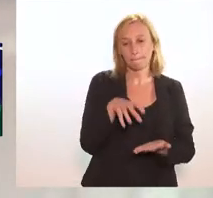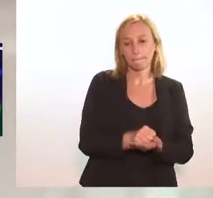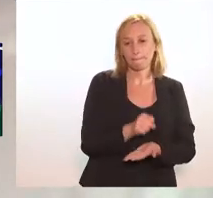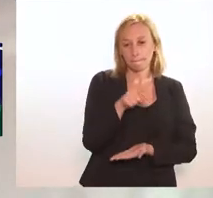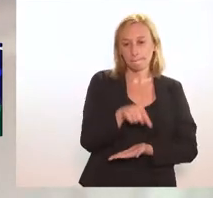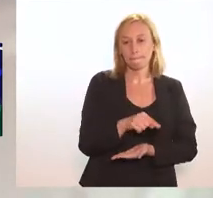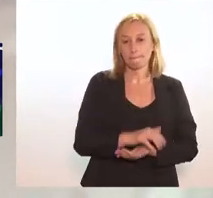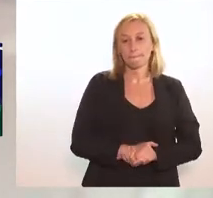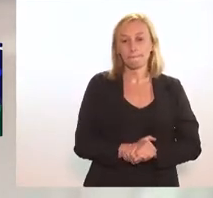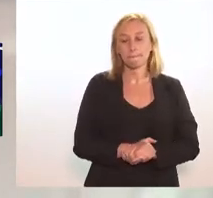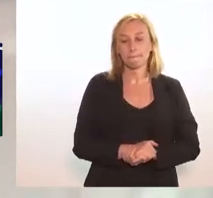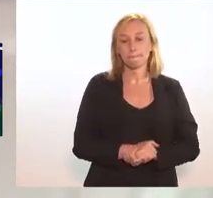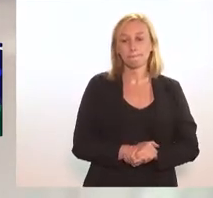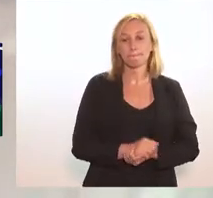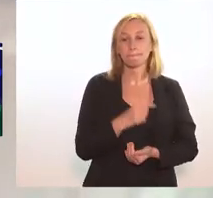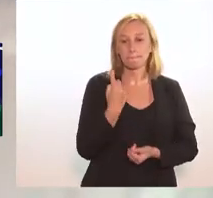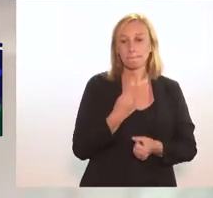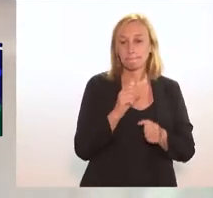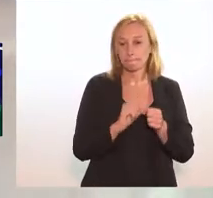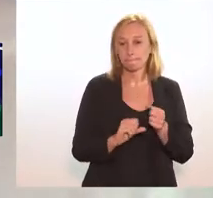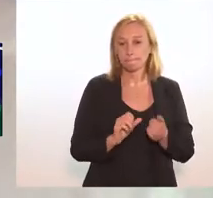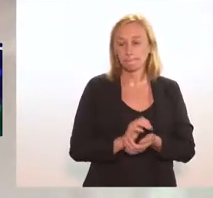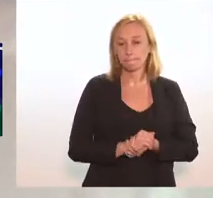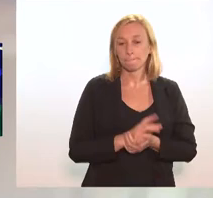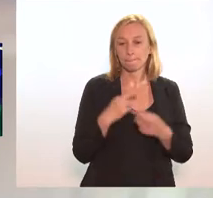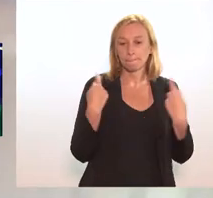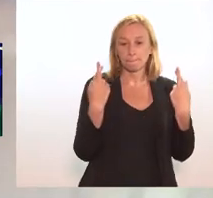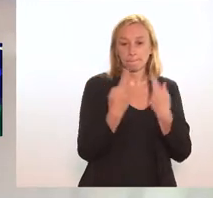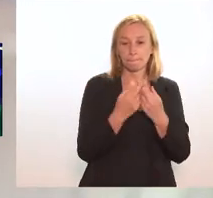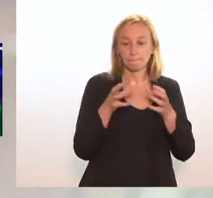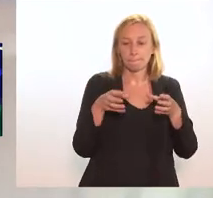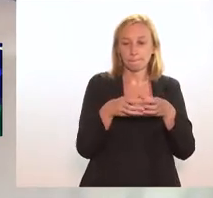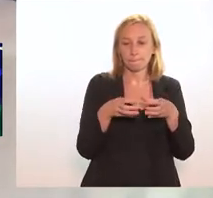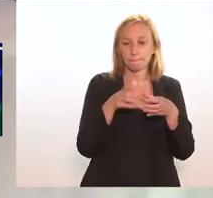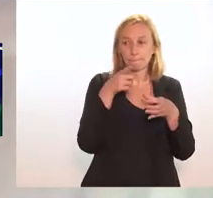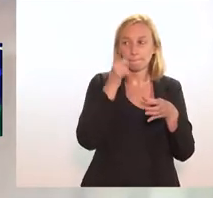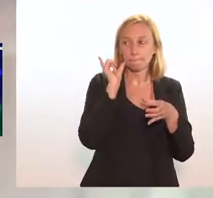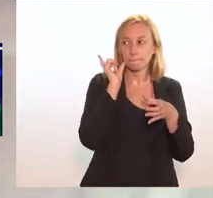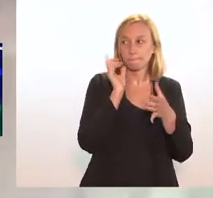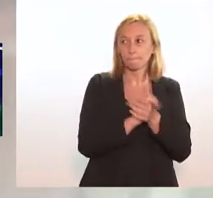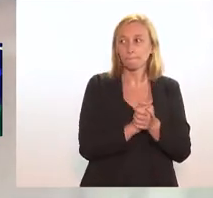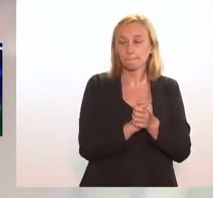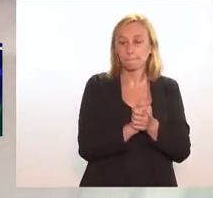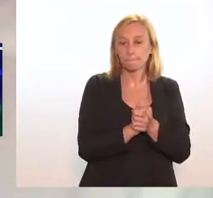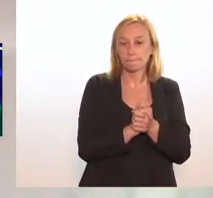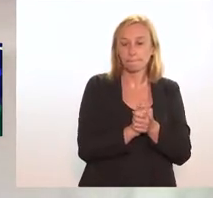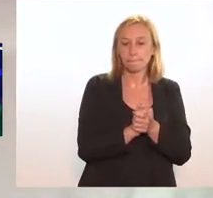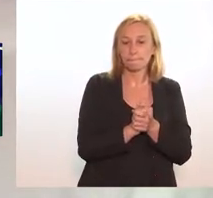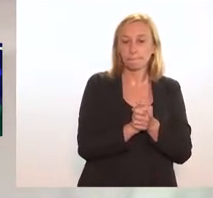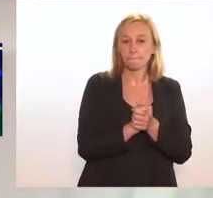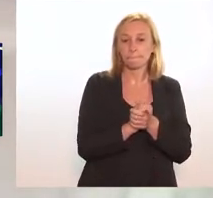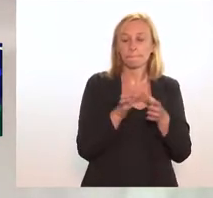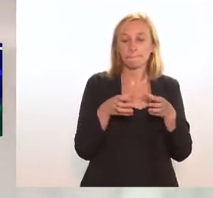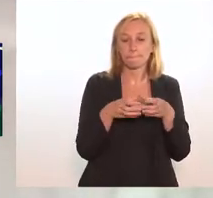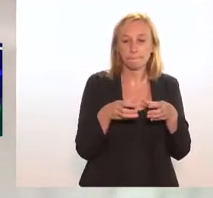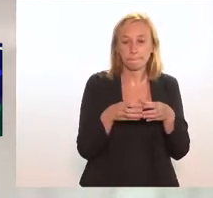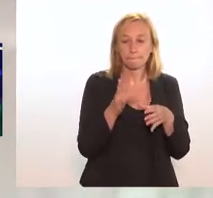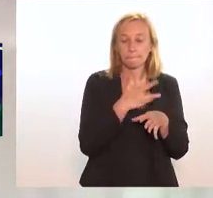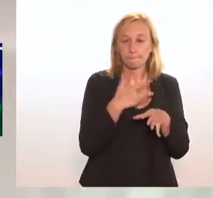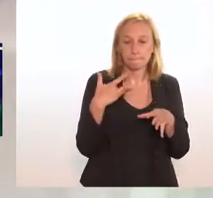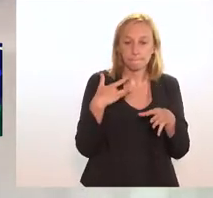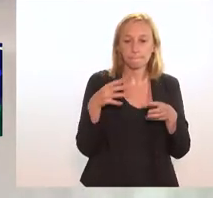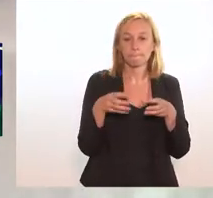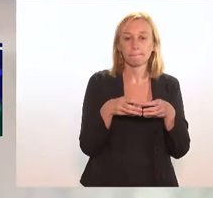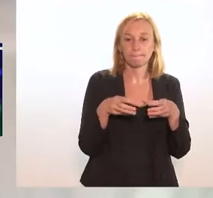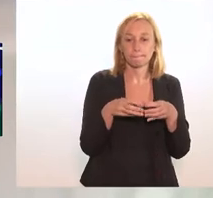que nós fizemos uma reunião em conjunto ontem, né, com a Comissão de Saúde e a Comissão